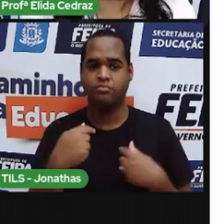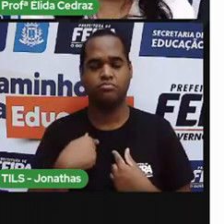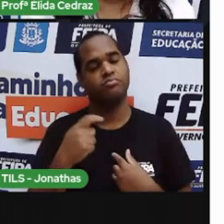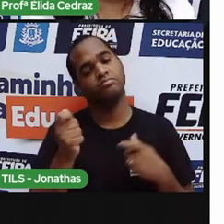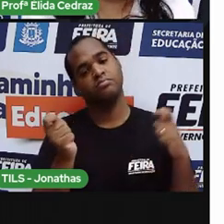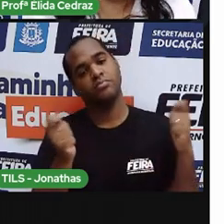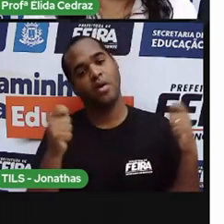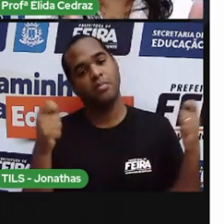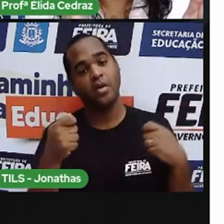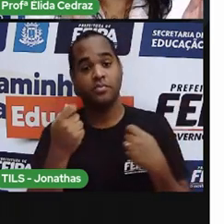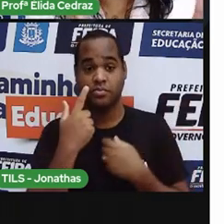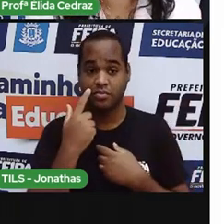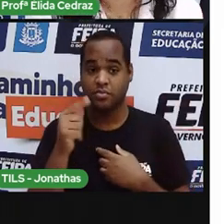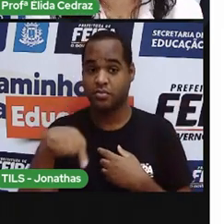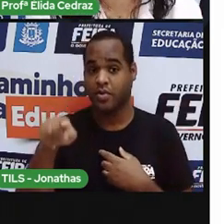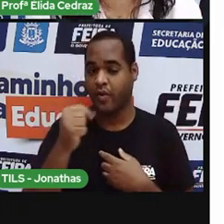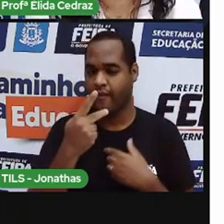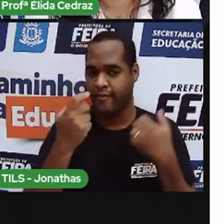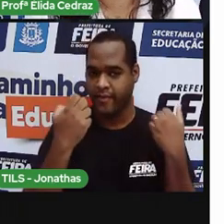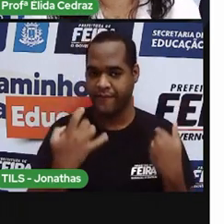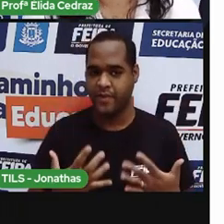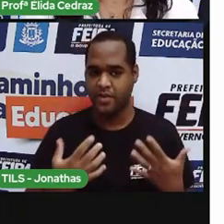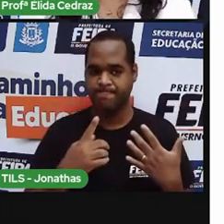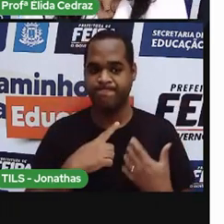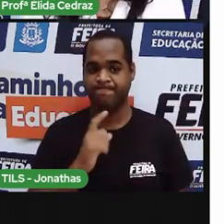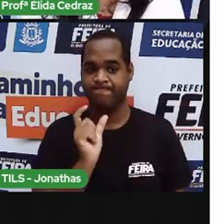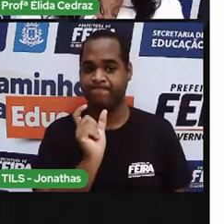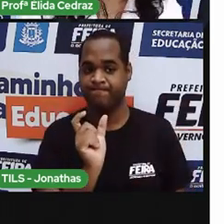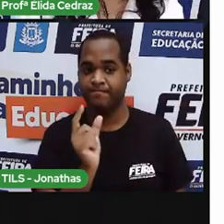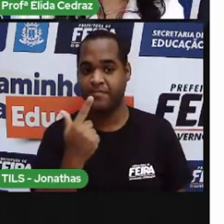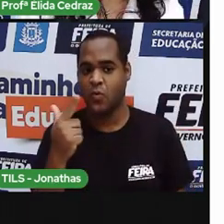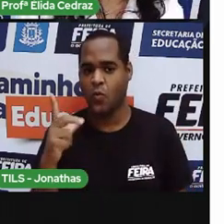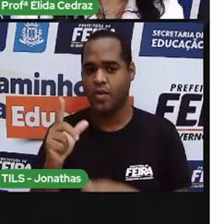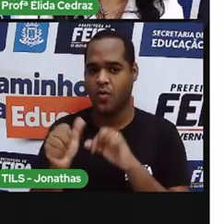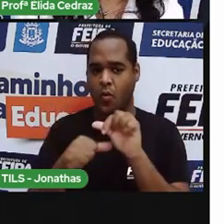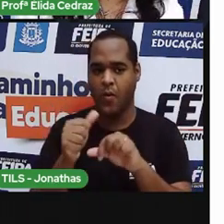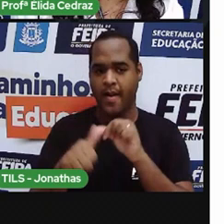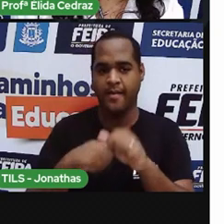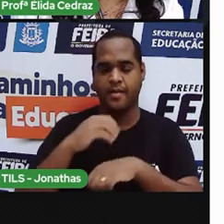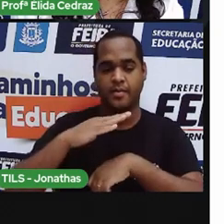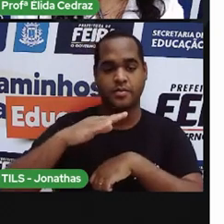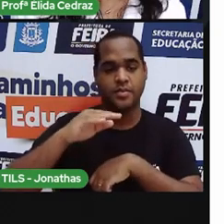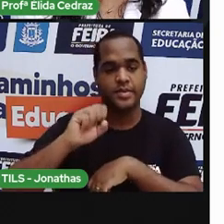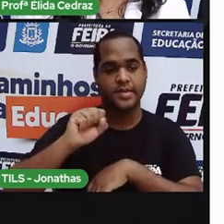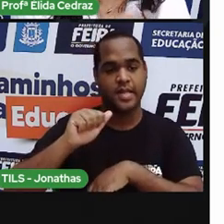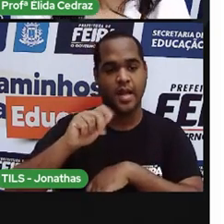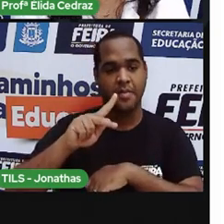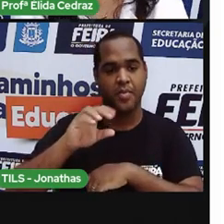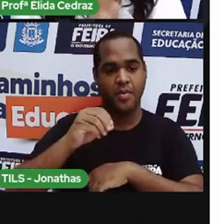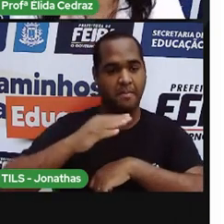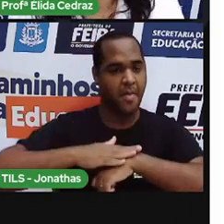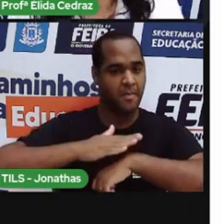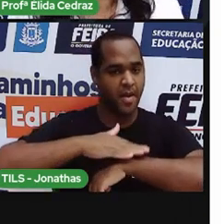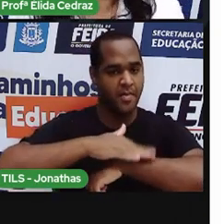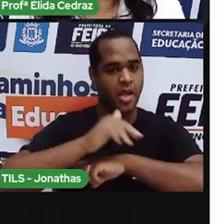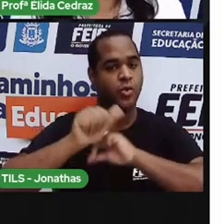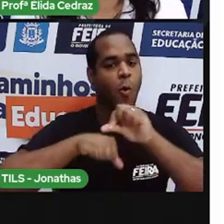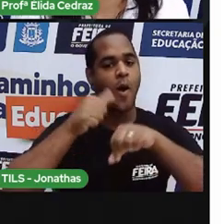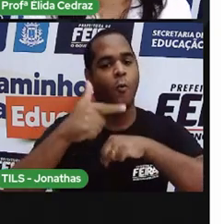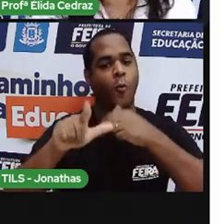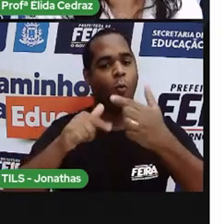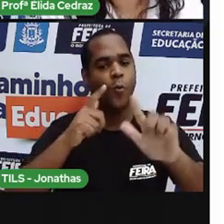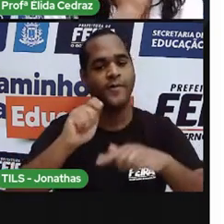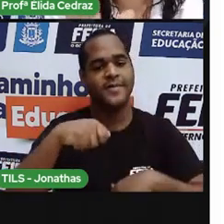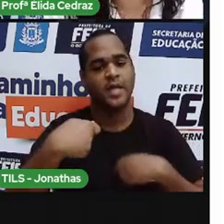podemos transformar a palavra sapo em outras palavras? Com as mesmas